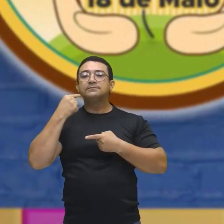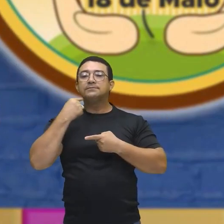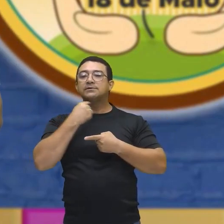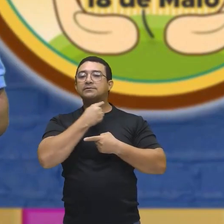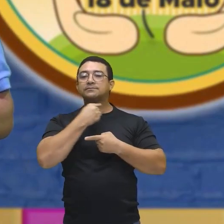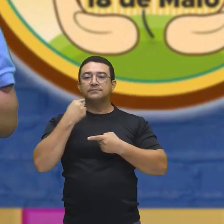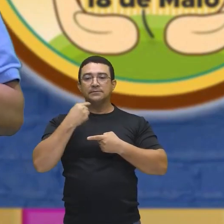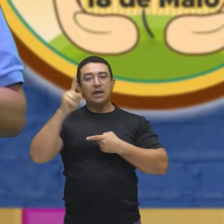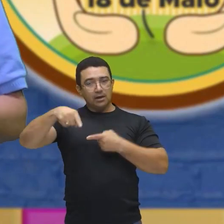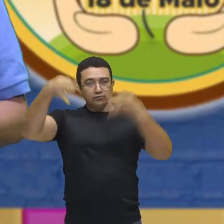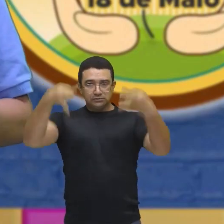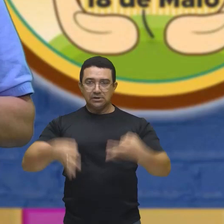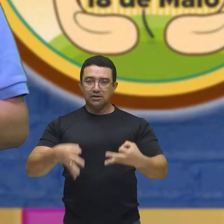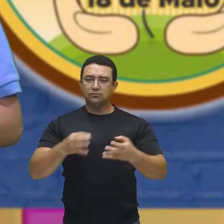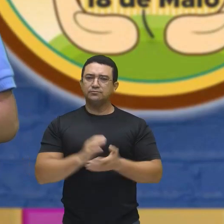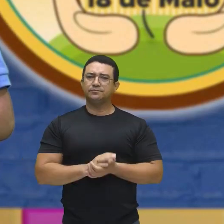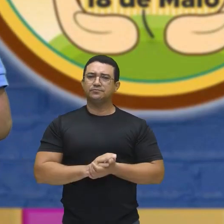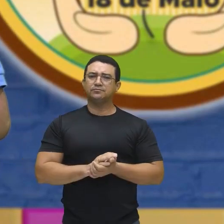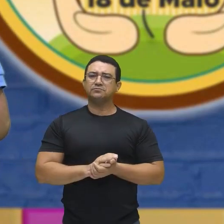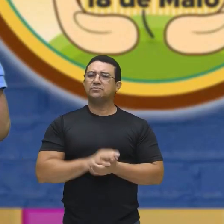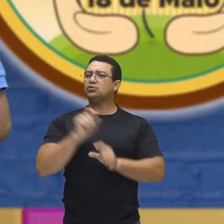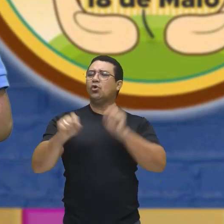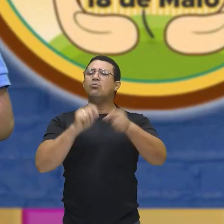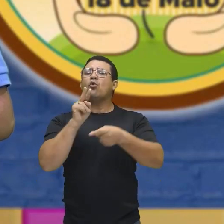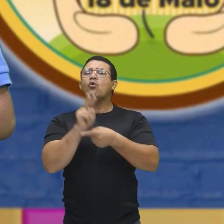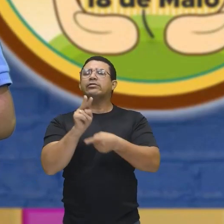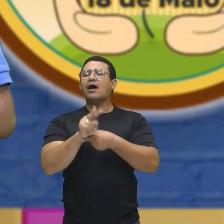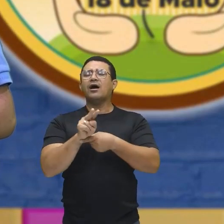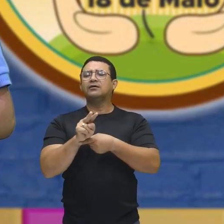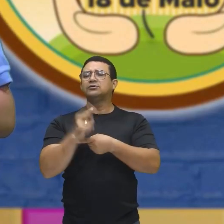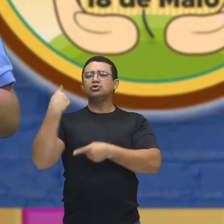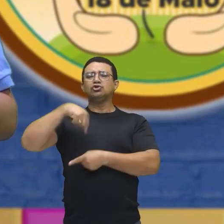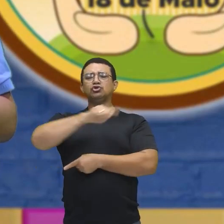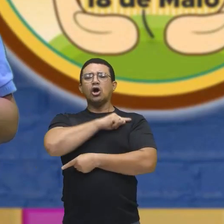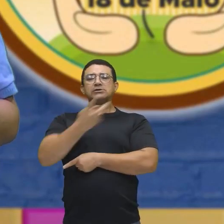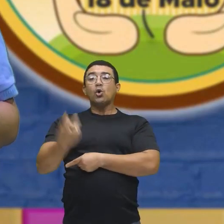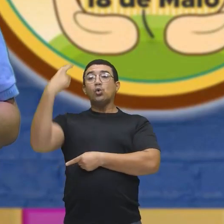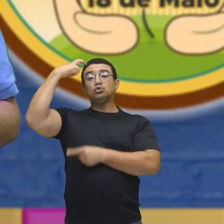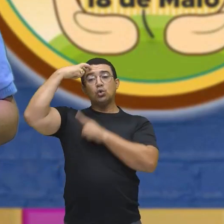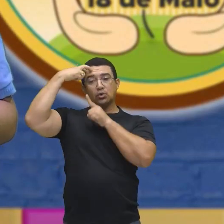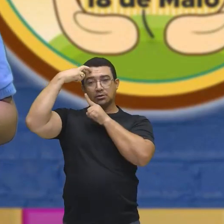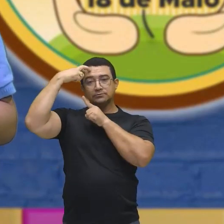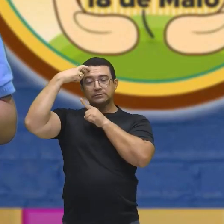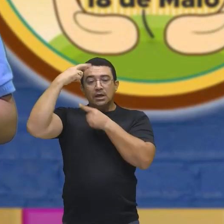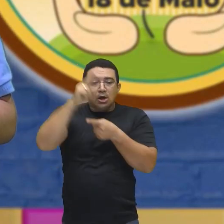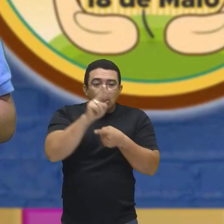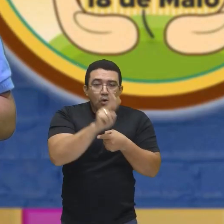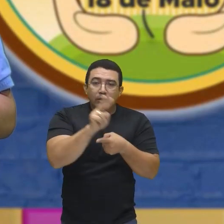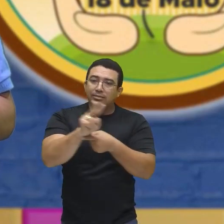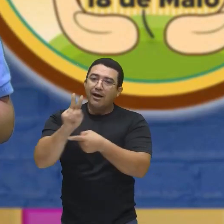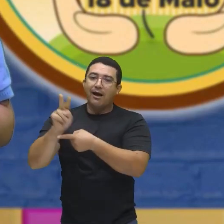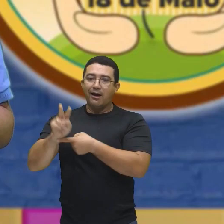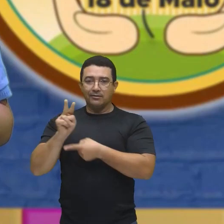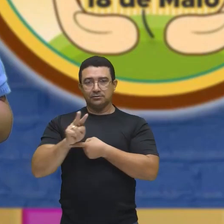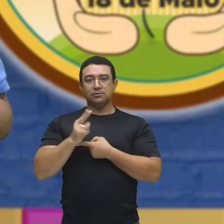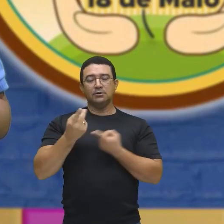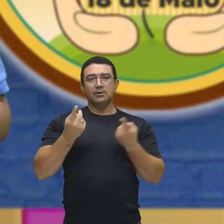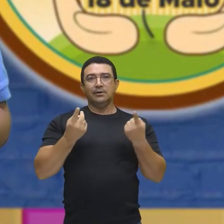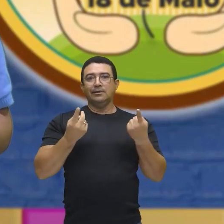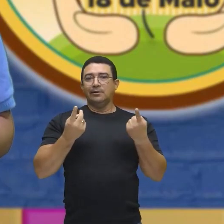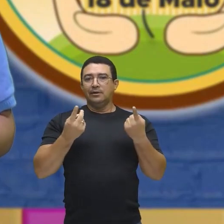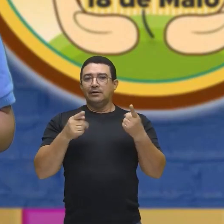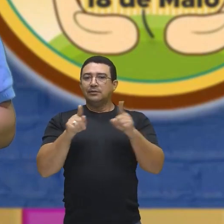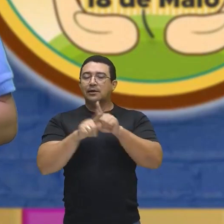nós deveríamos cuidar da nossa cultura? Cuidando também, preservando através do quê? Da oralidade,